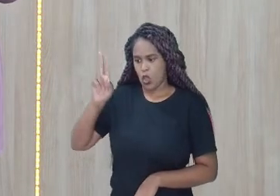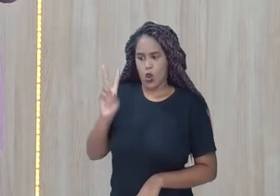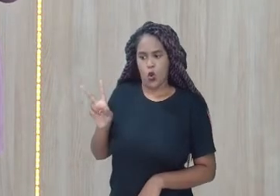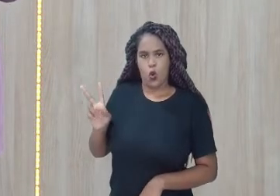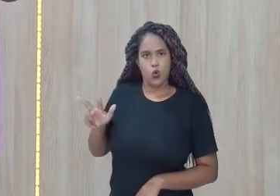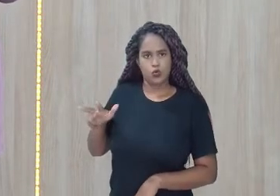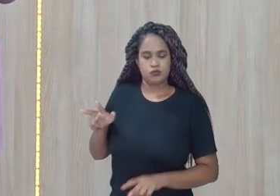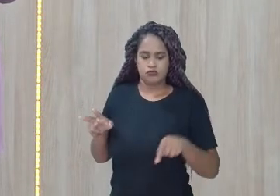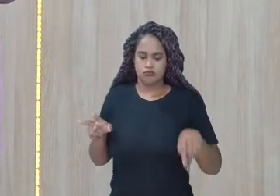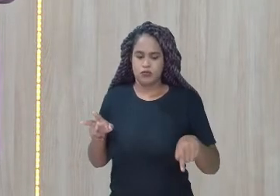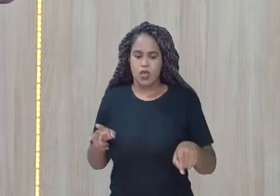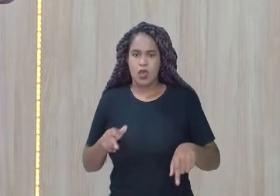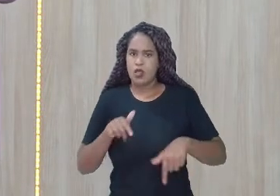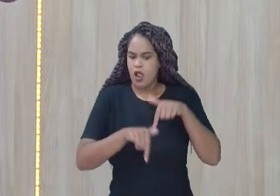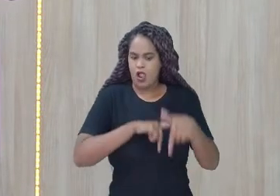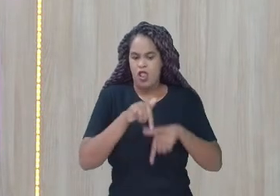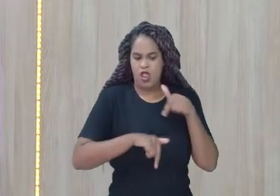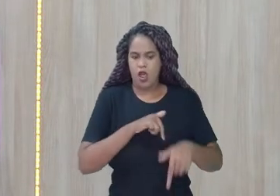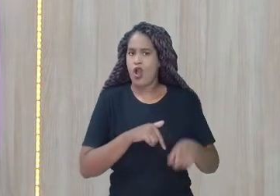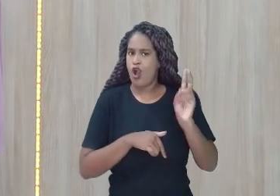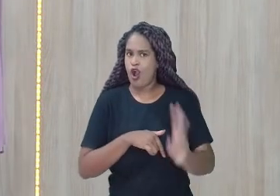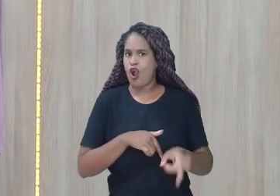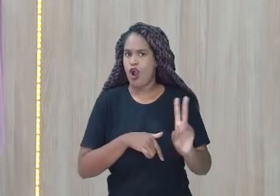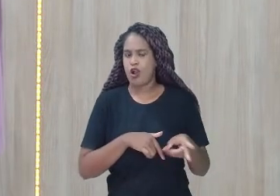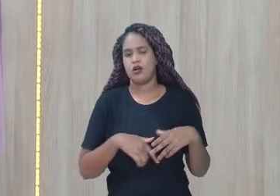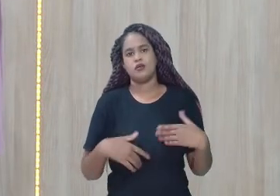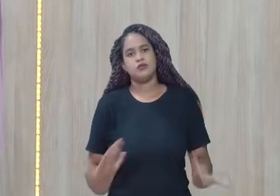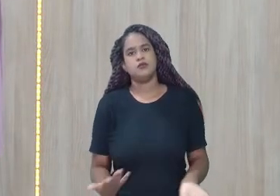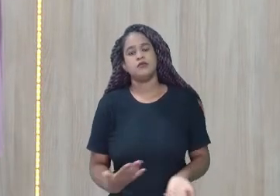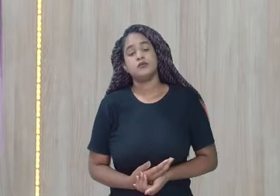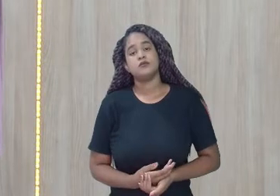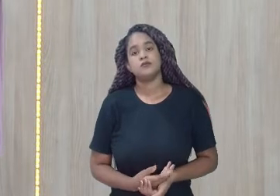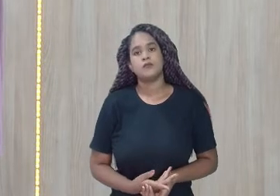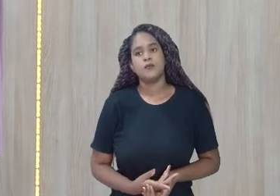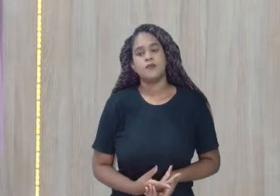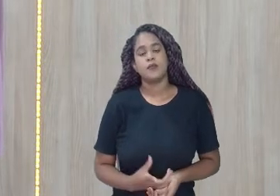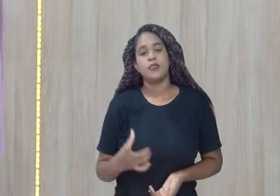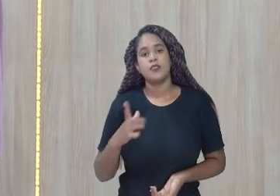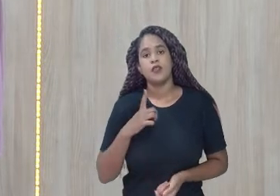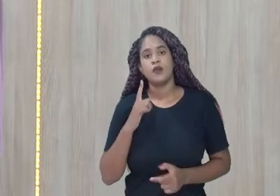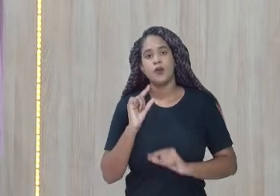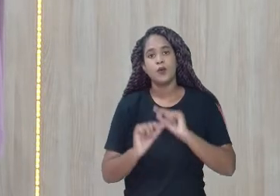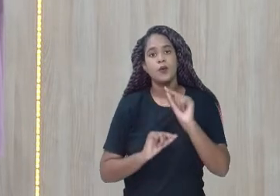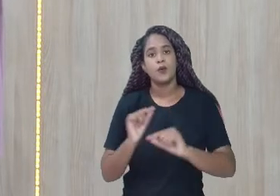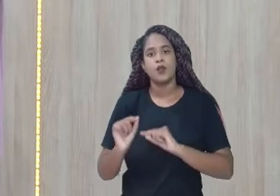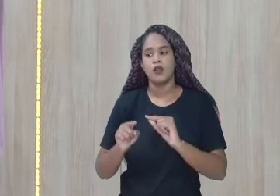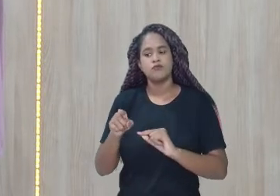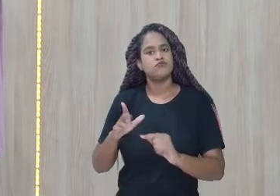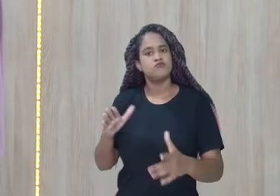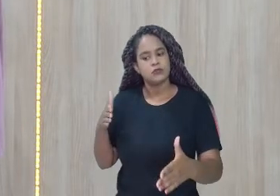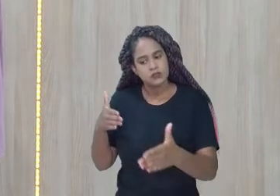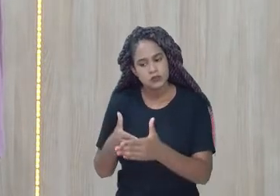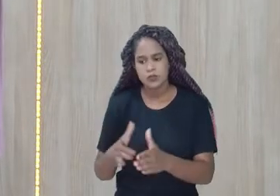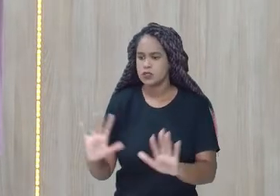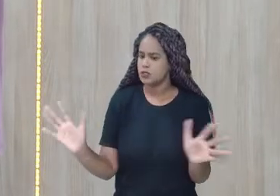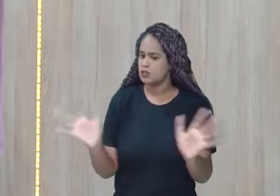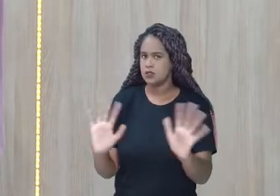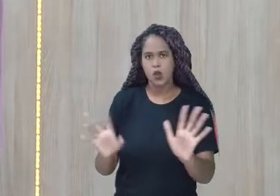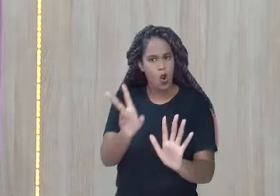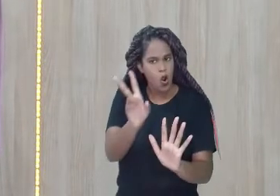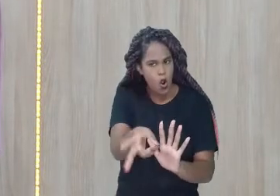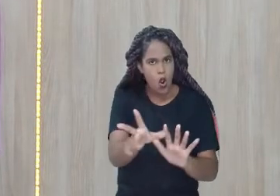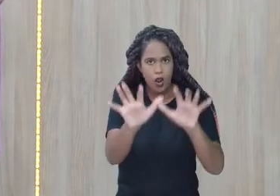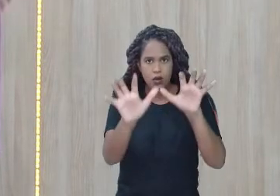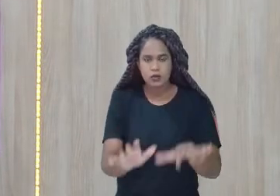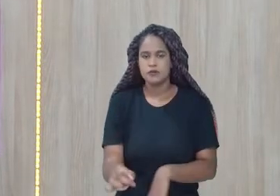são. E aqui há justamente esse empecilho, né? O impedimento de que